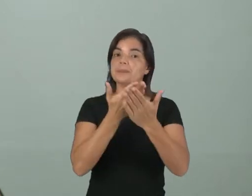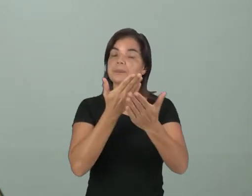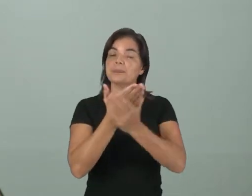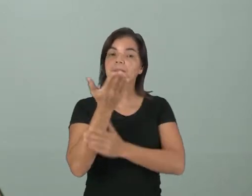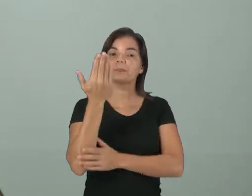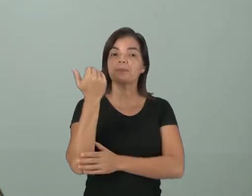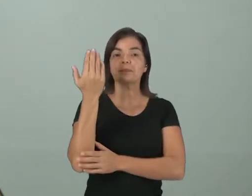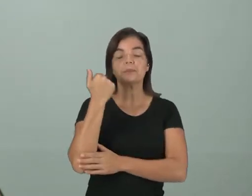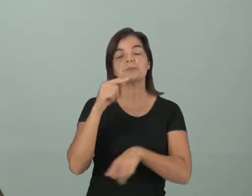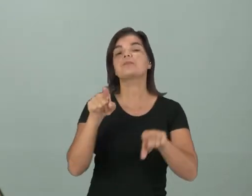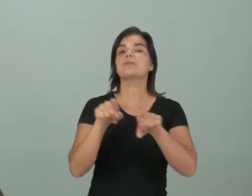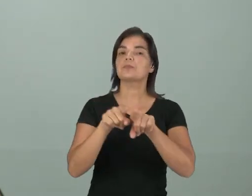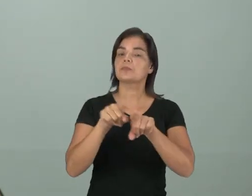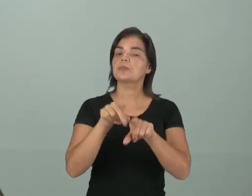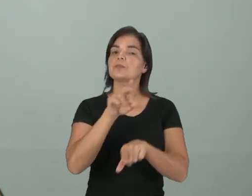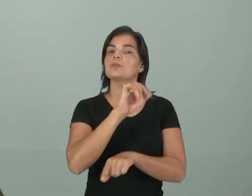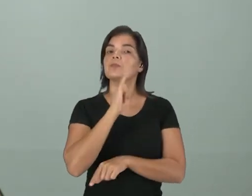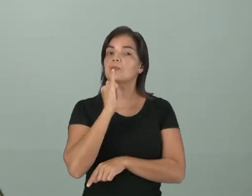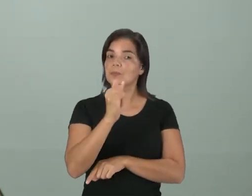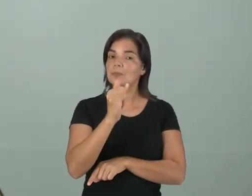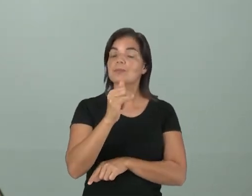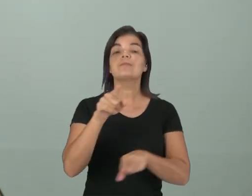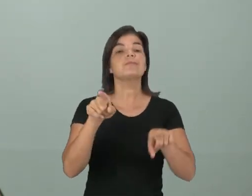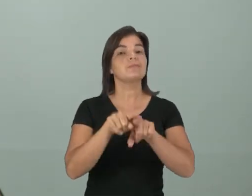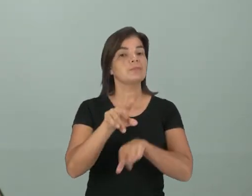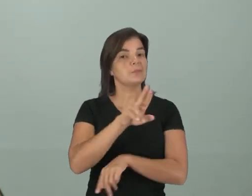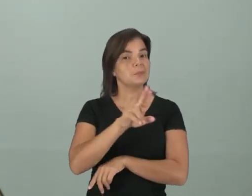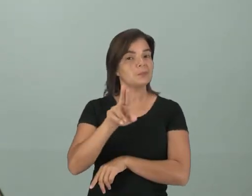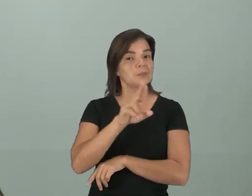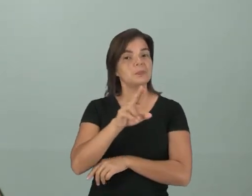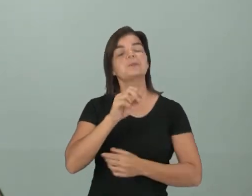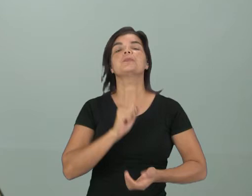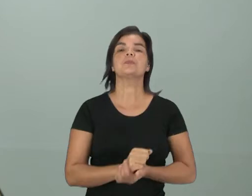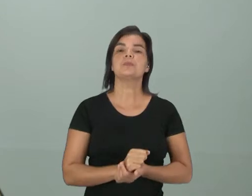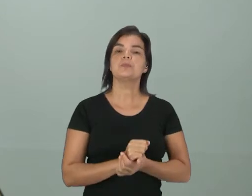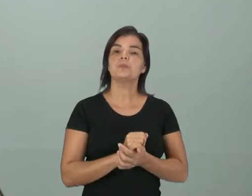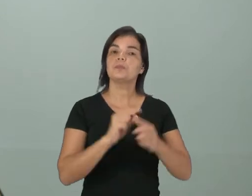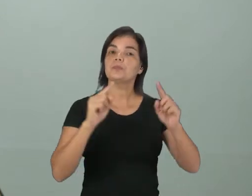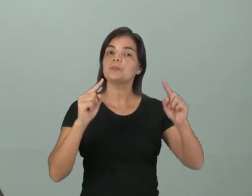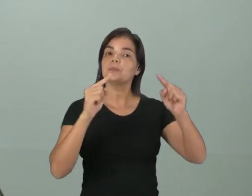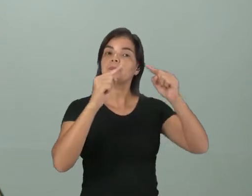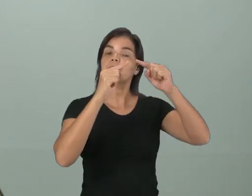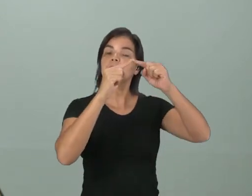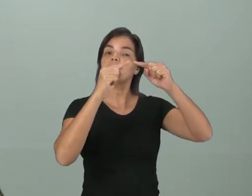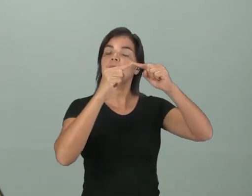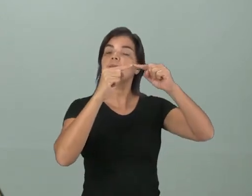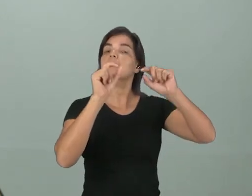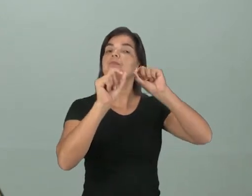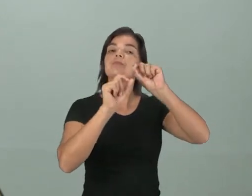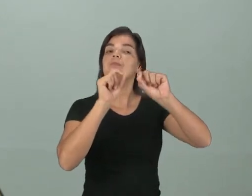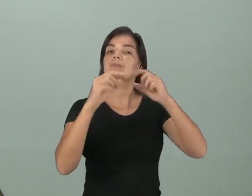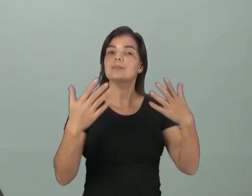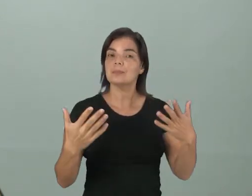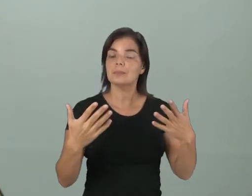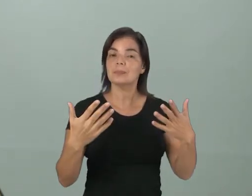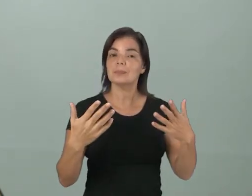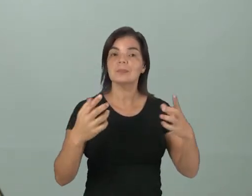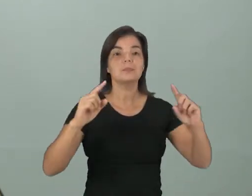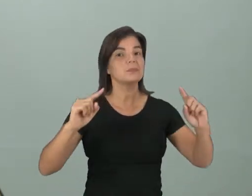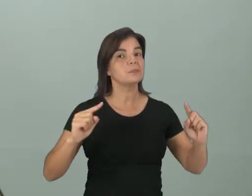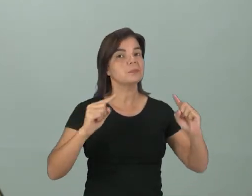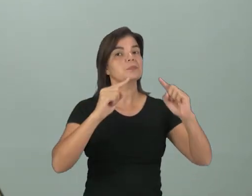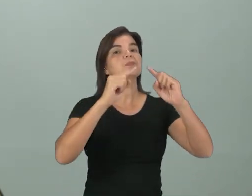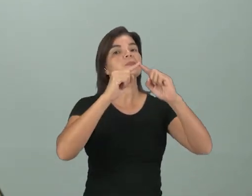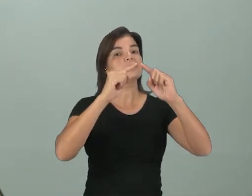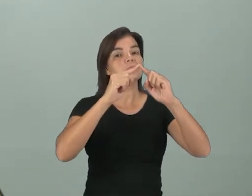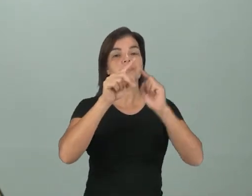passada, eu inclusive mencionei para vocês lá na nossa aula anterior. Essas pontinhas de encontro são chamadas de